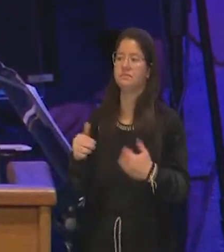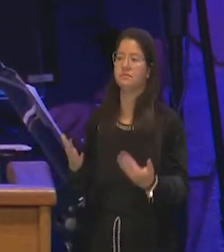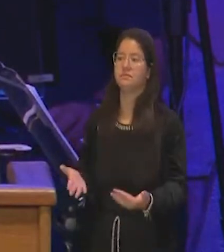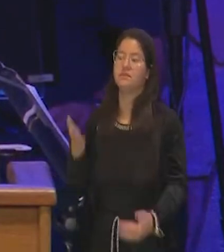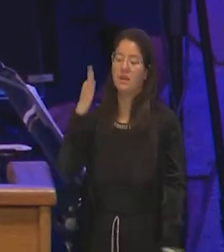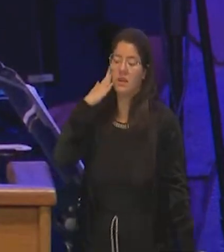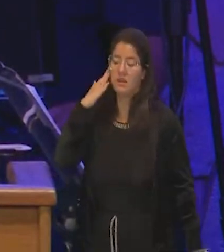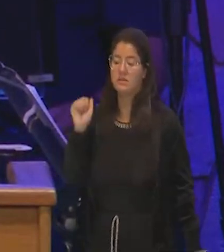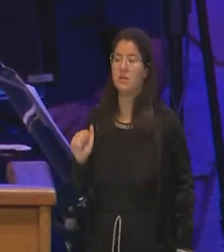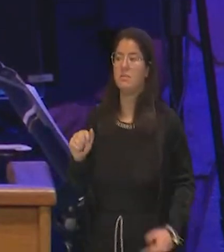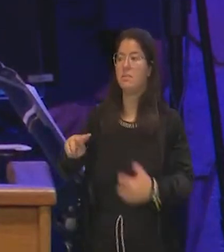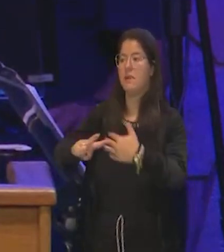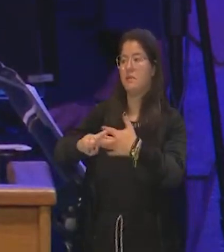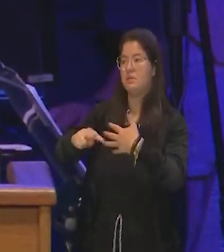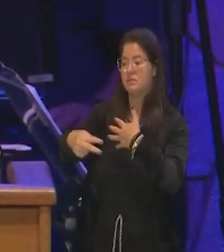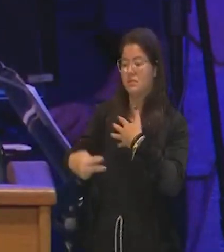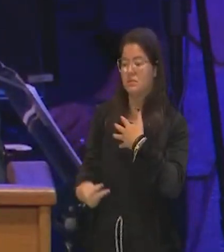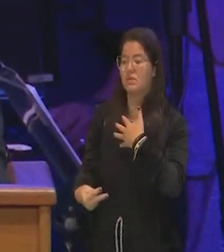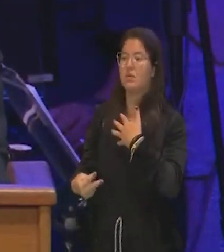sabendo das consequências,